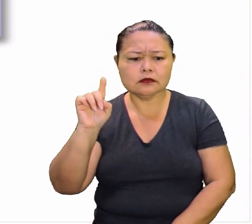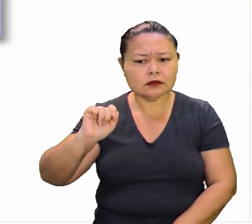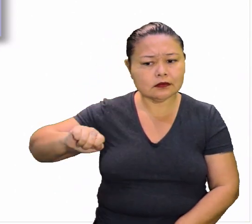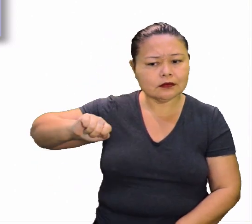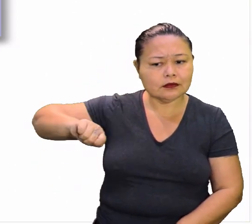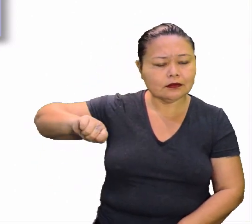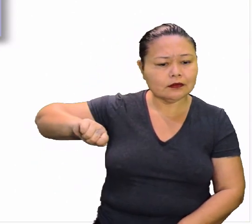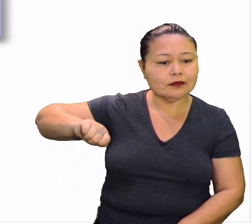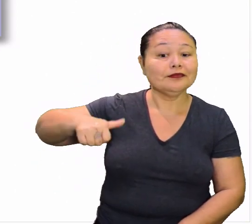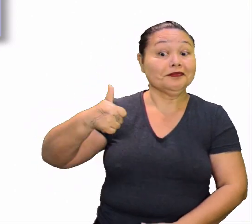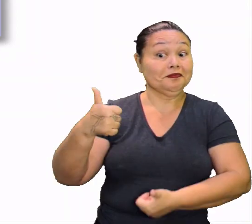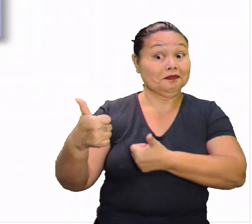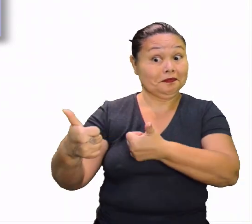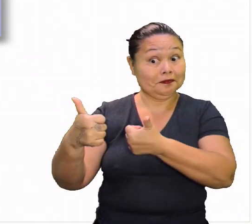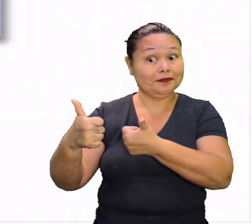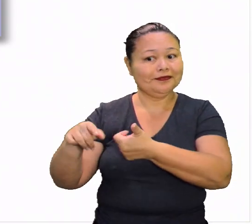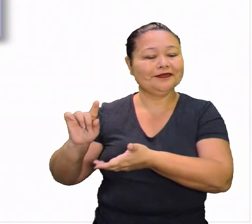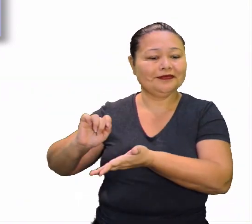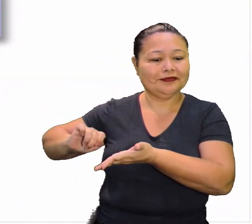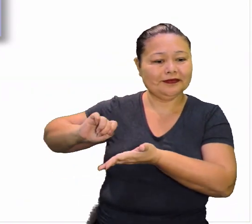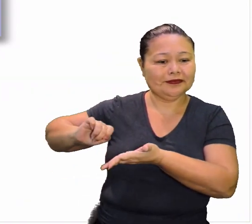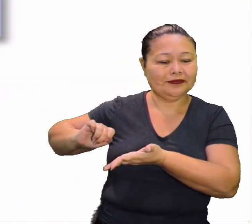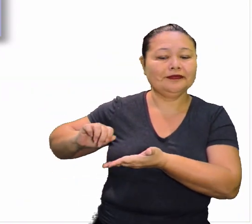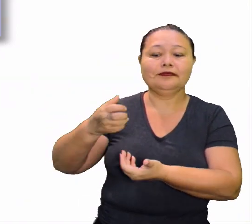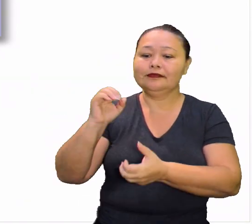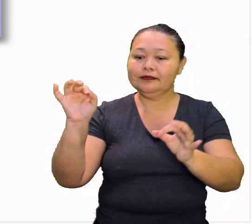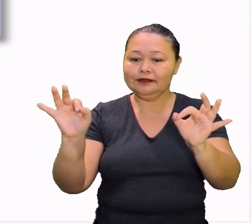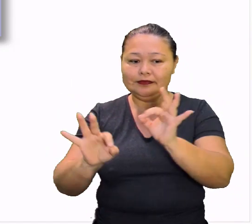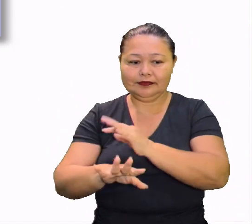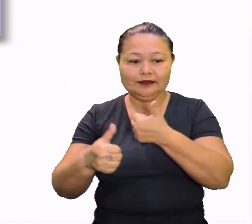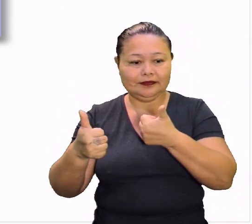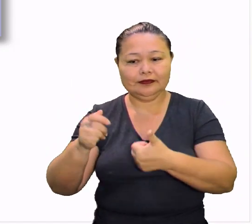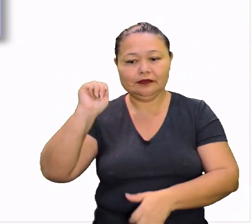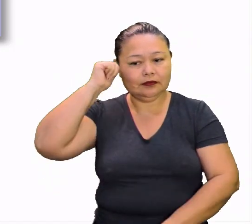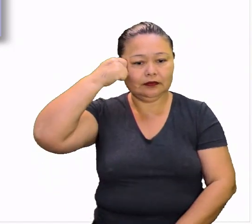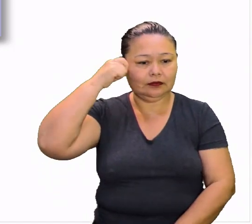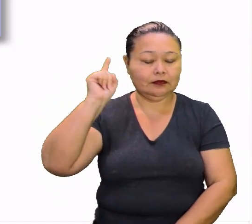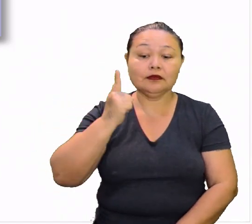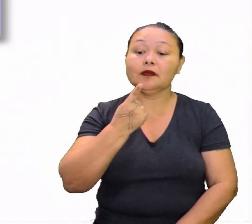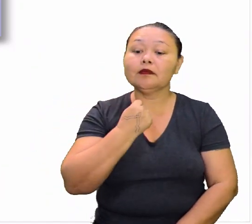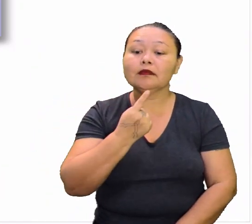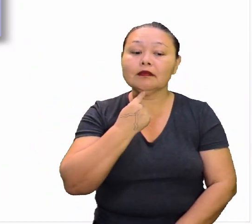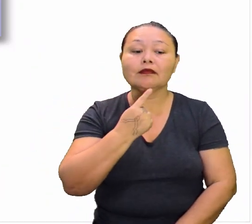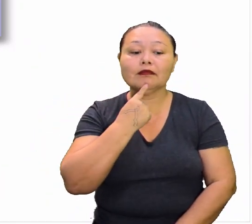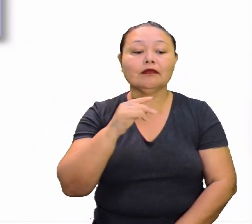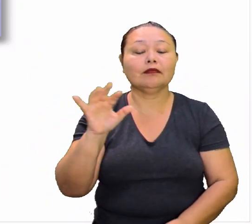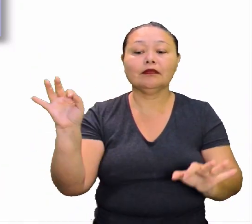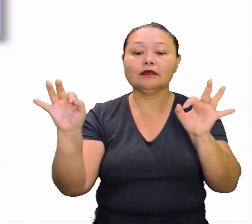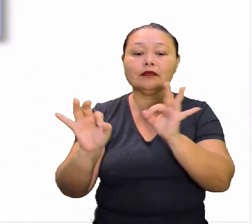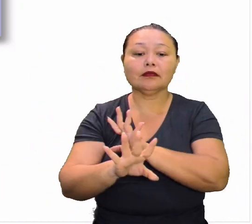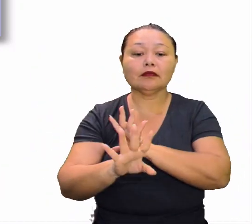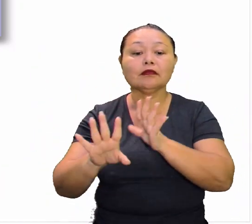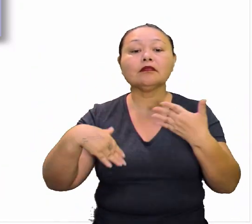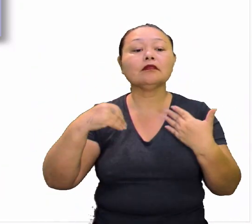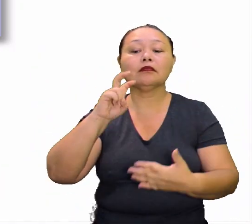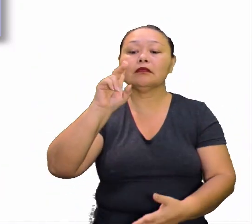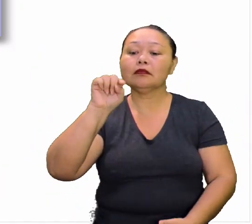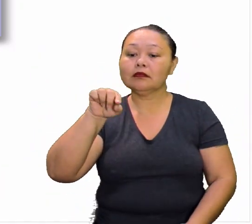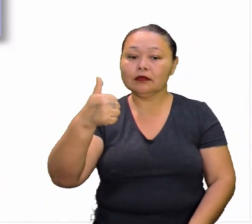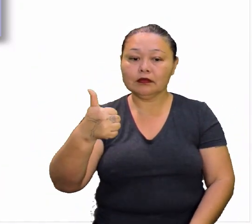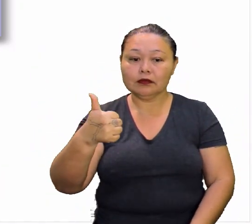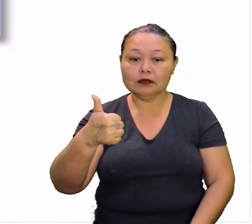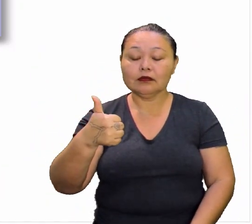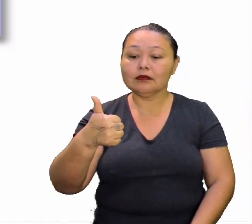está... tá aqui. Pronto. Tá de preto? Não. O cara de vermelho. Pronto. Aula